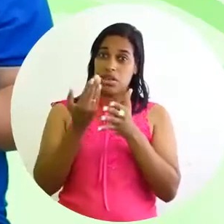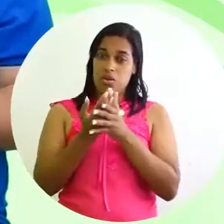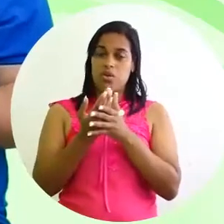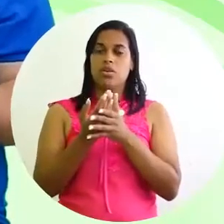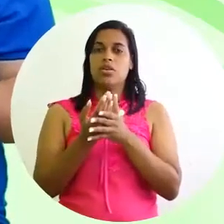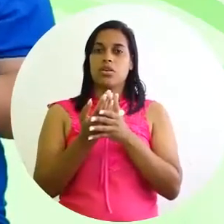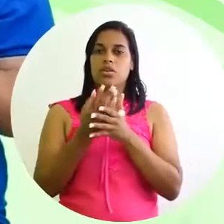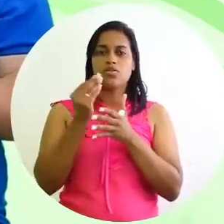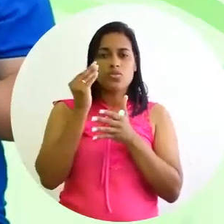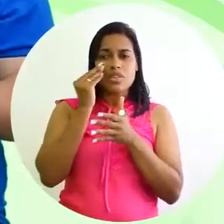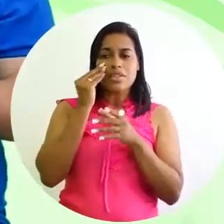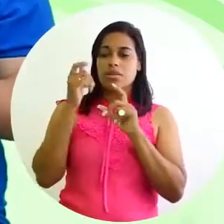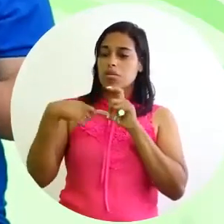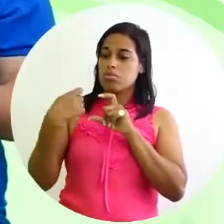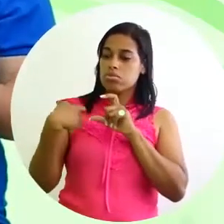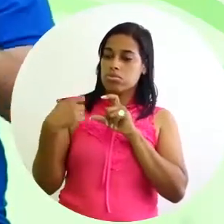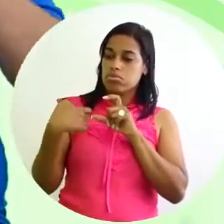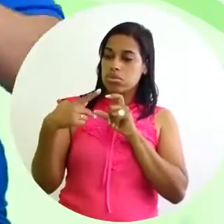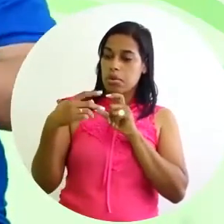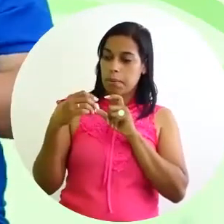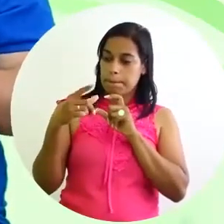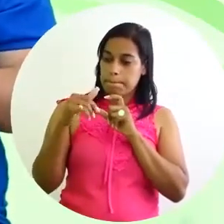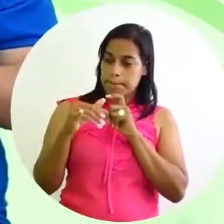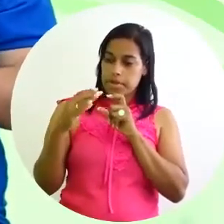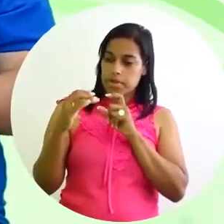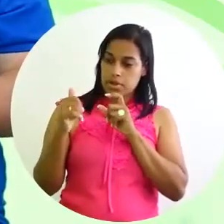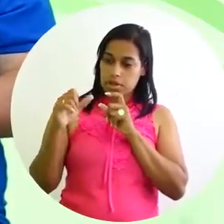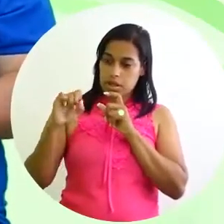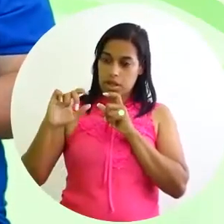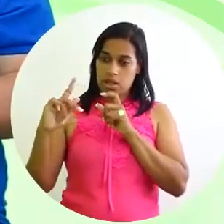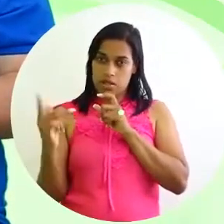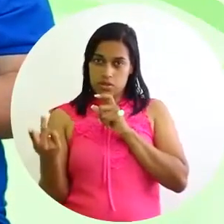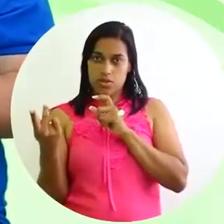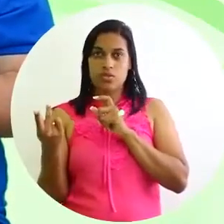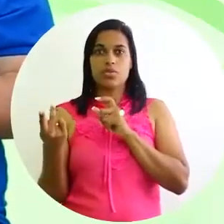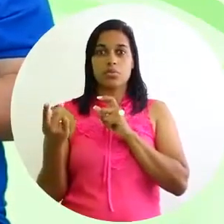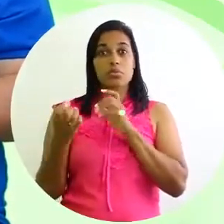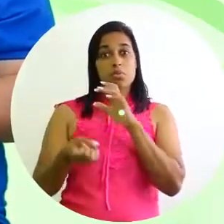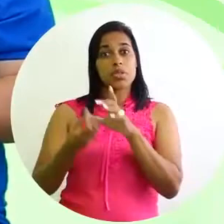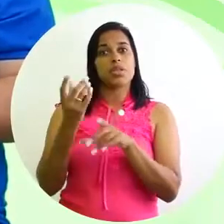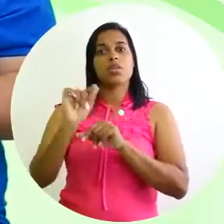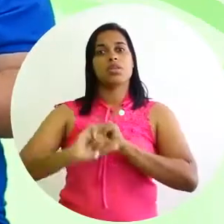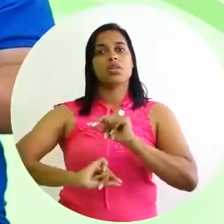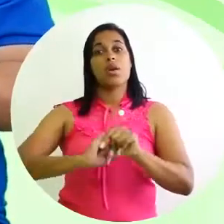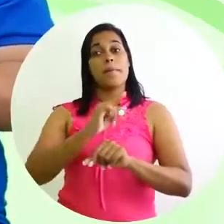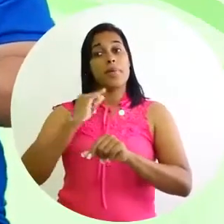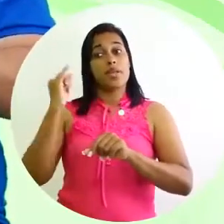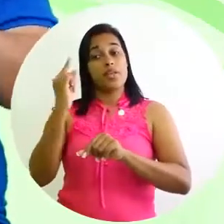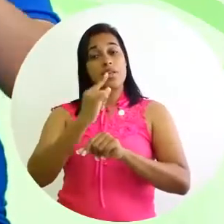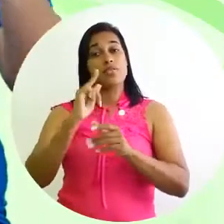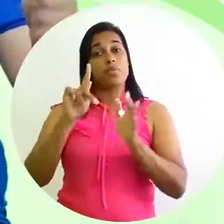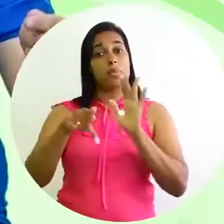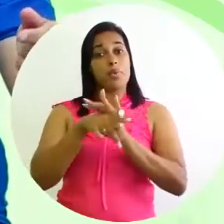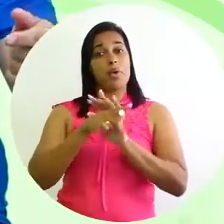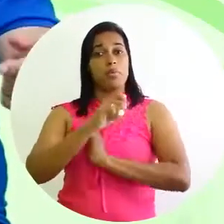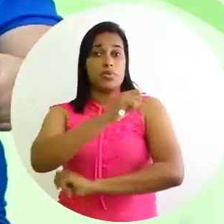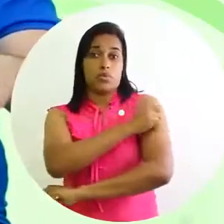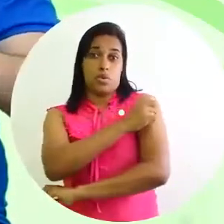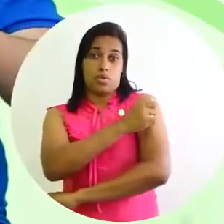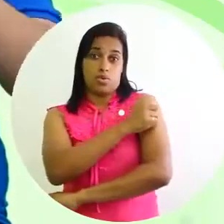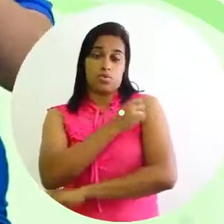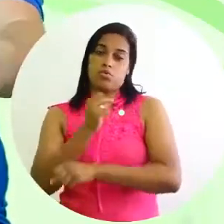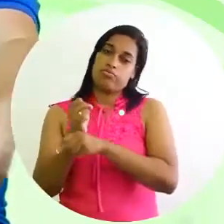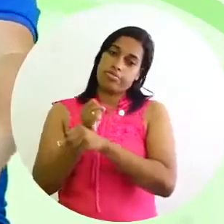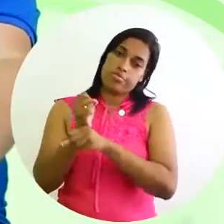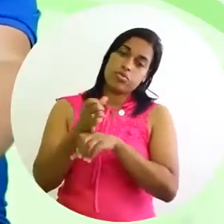aula. Então, a gente tenta gravar podcasts para criar um repositório para que eles próprios ou